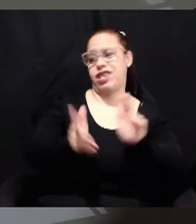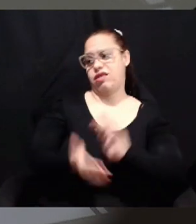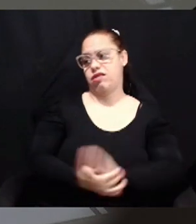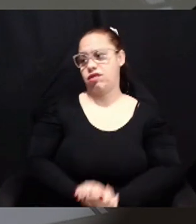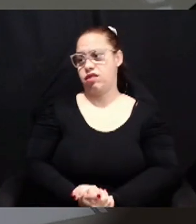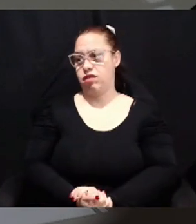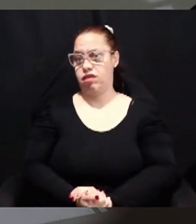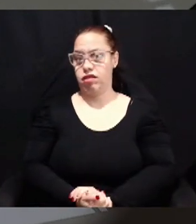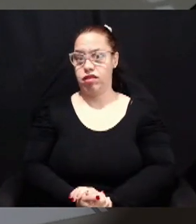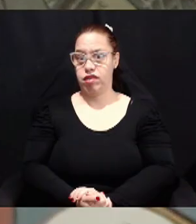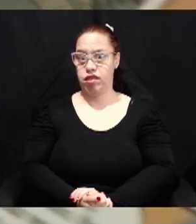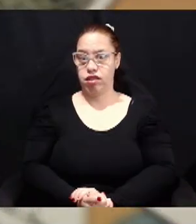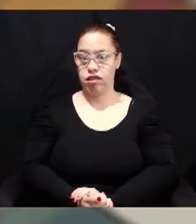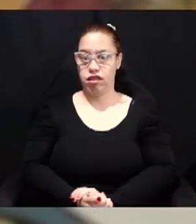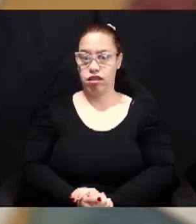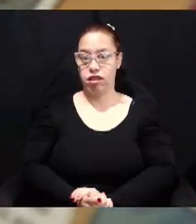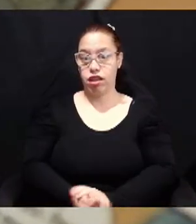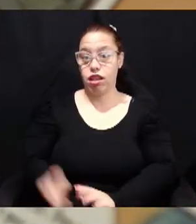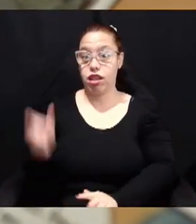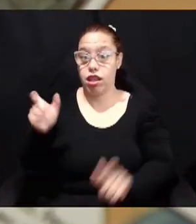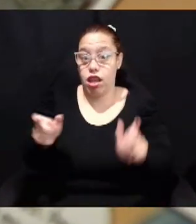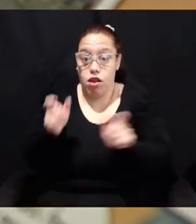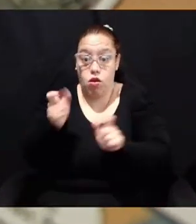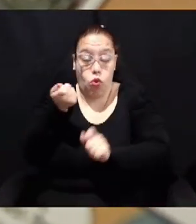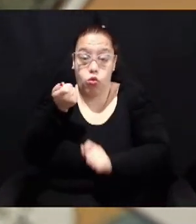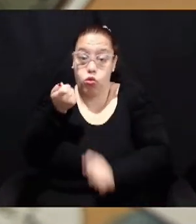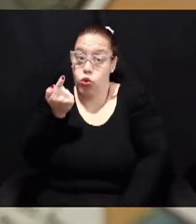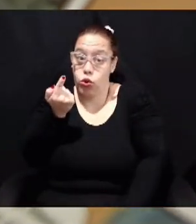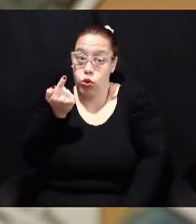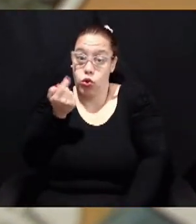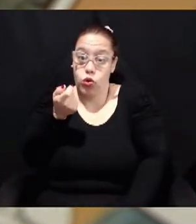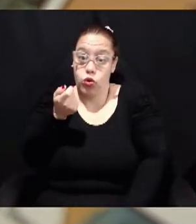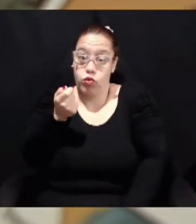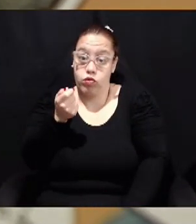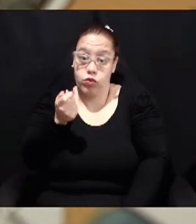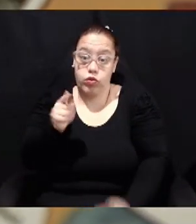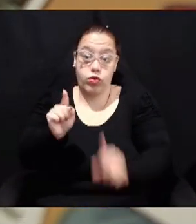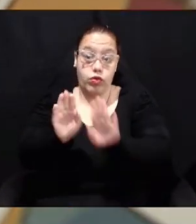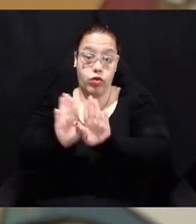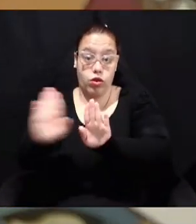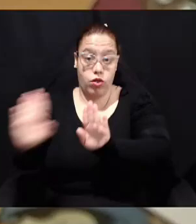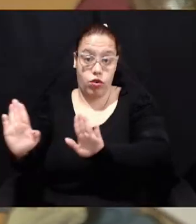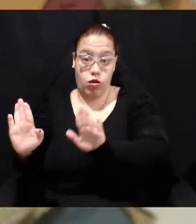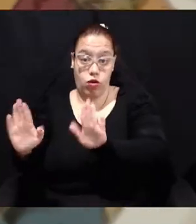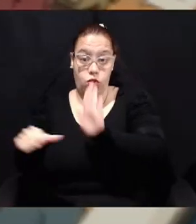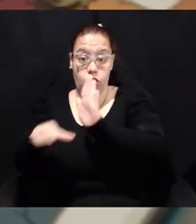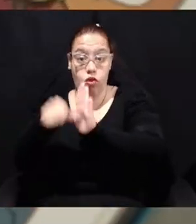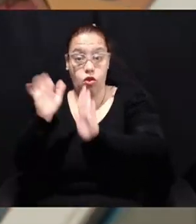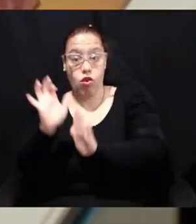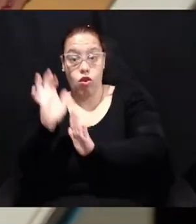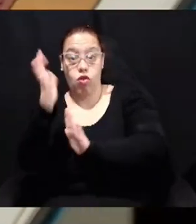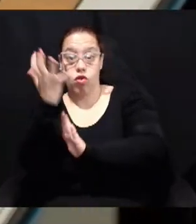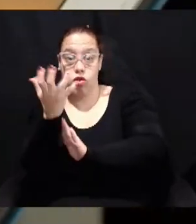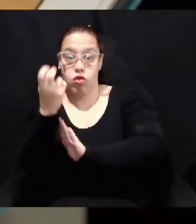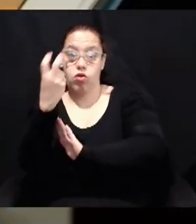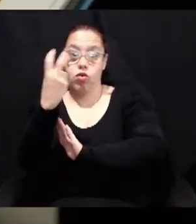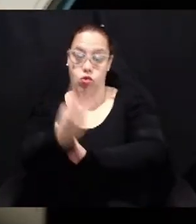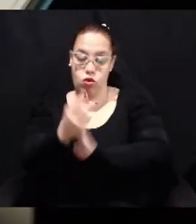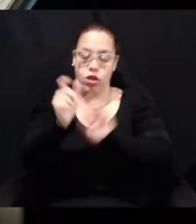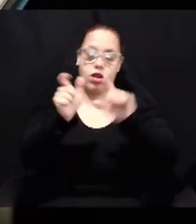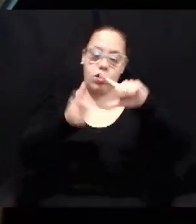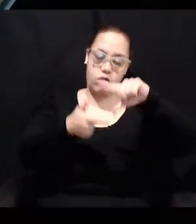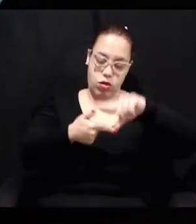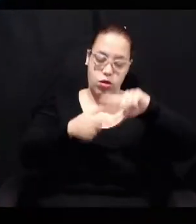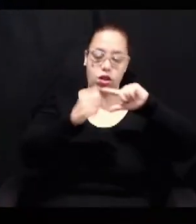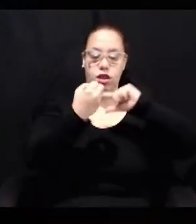tem um jeito de escrever, então no quadrinho a gente separa por quadros, né? Então você fala, quadro 1 vai acontecer tal coisa, quadro 2, não. No caso